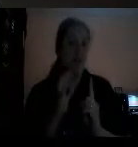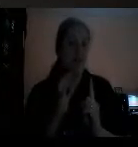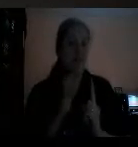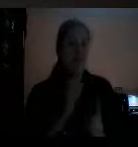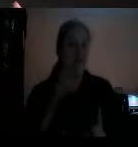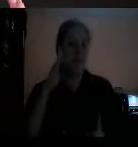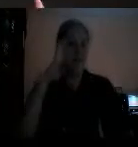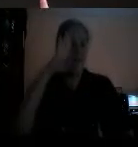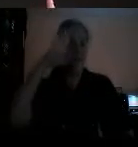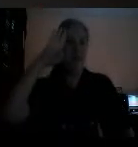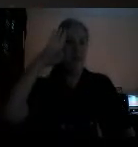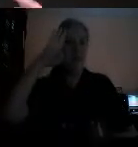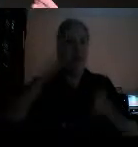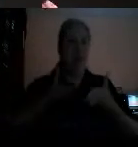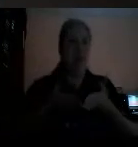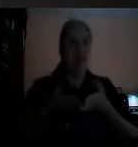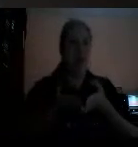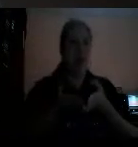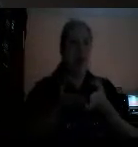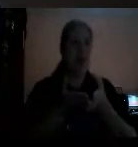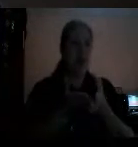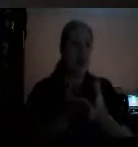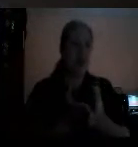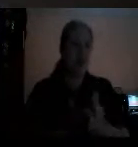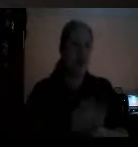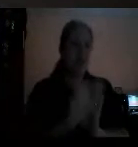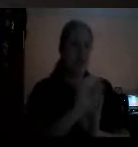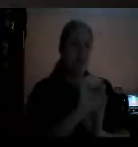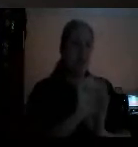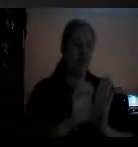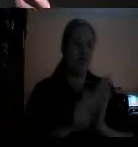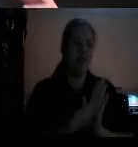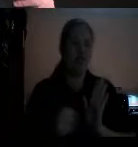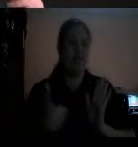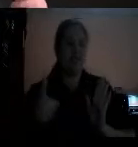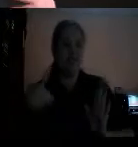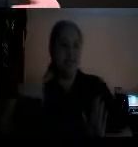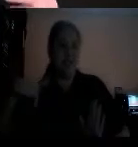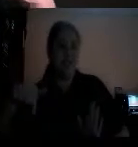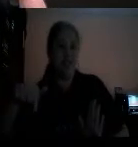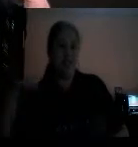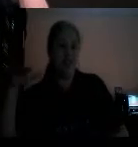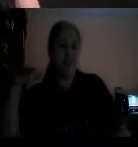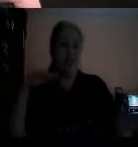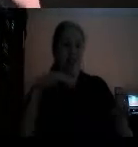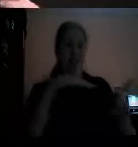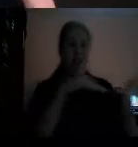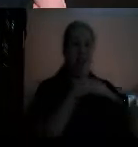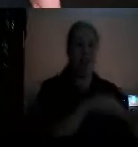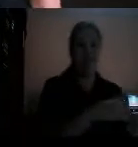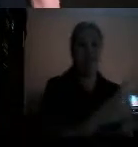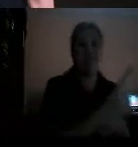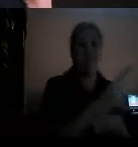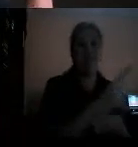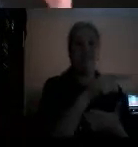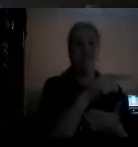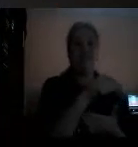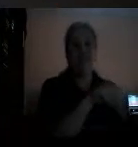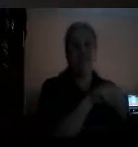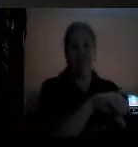XIX. Ele faz um relato da importância do poder naval. Sobre a visão dele é o quê?